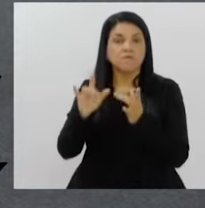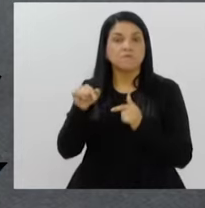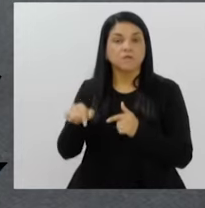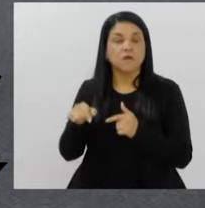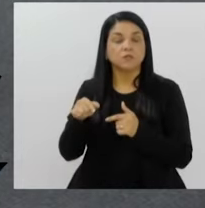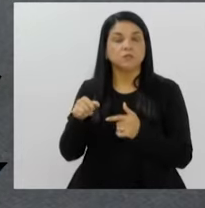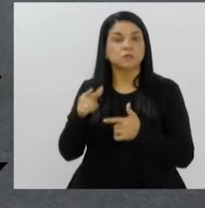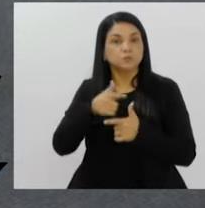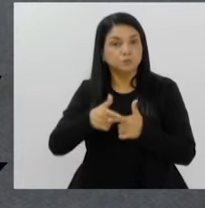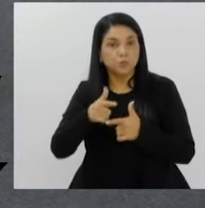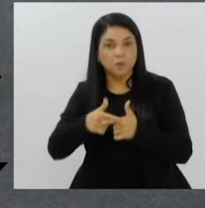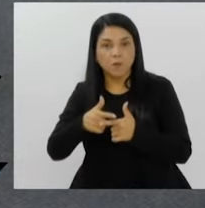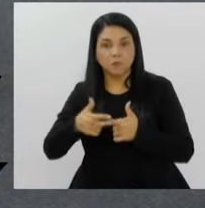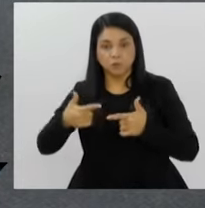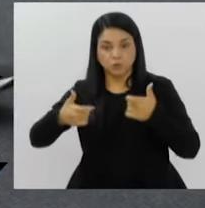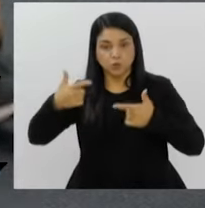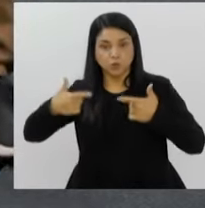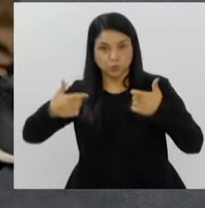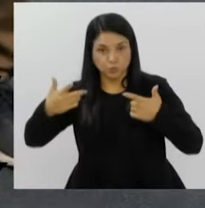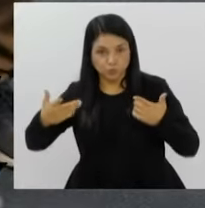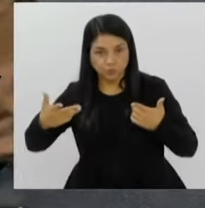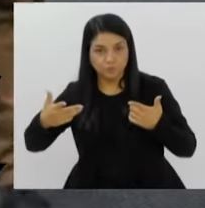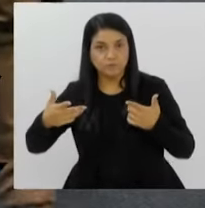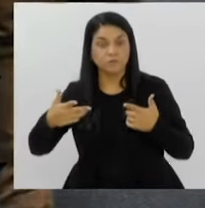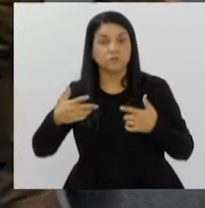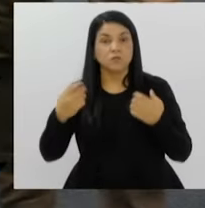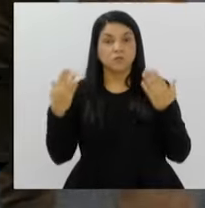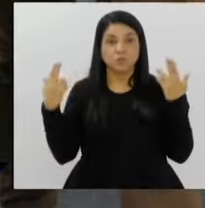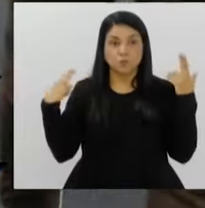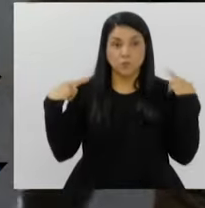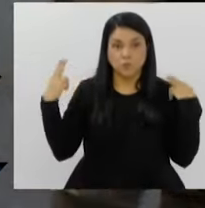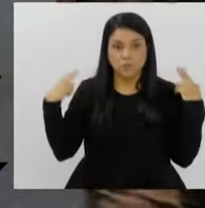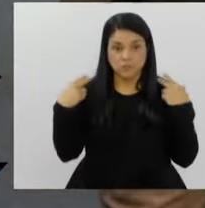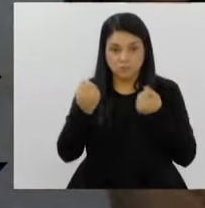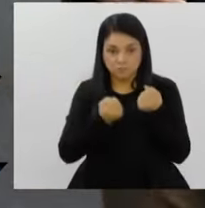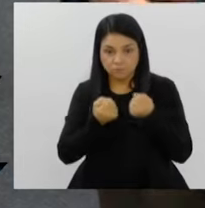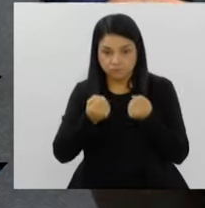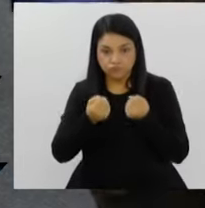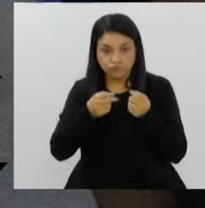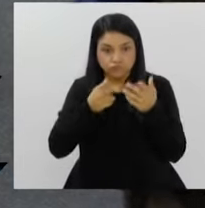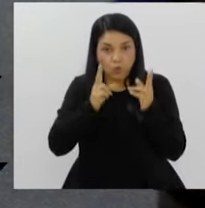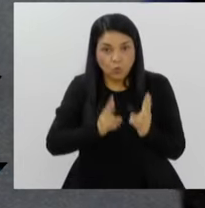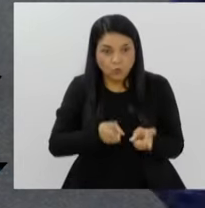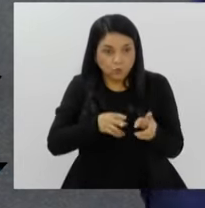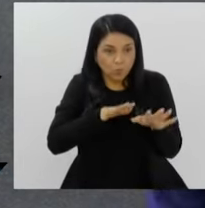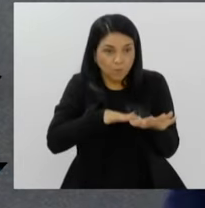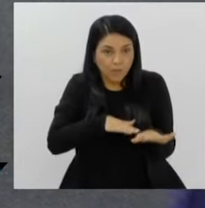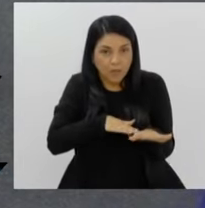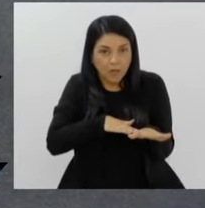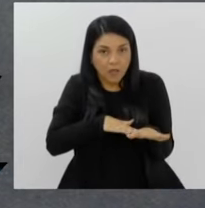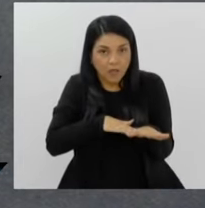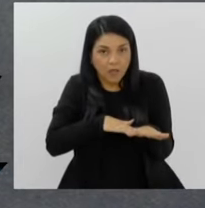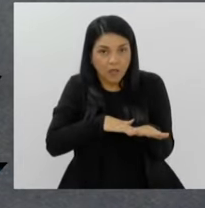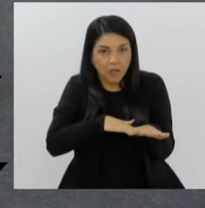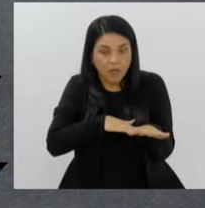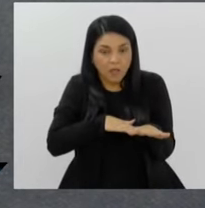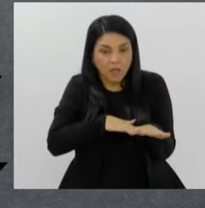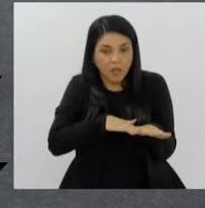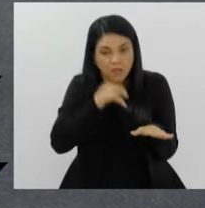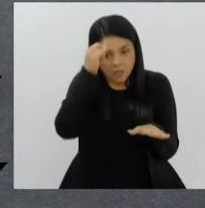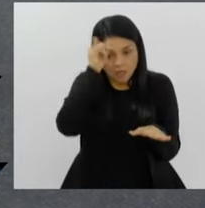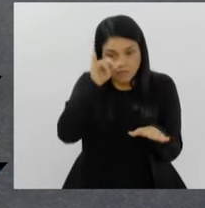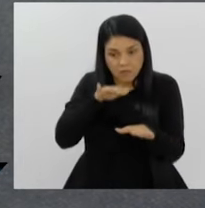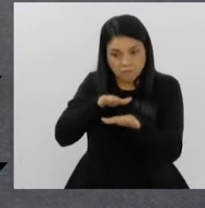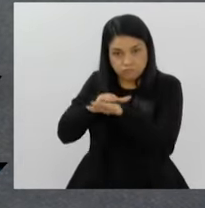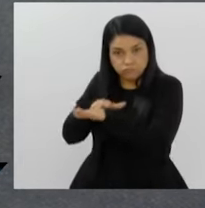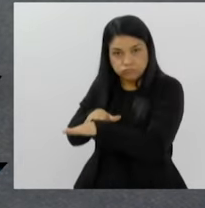linha de tiro. Mas muitos motoristas preferindo continuar ali do que pegar a pista do BRT e correr o risco de